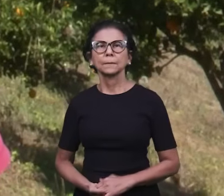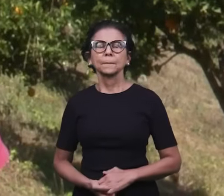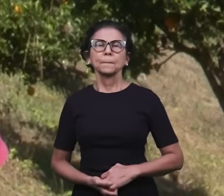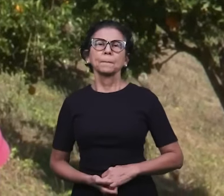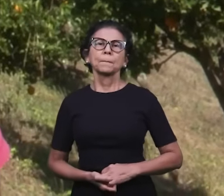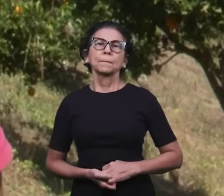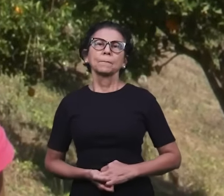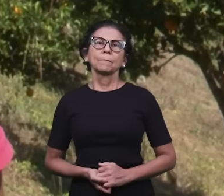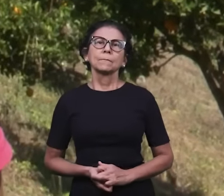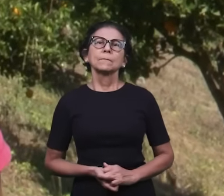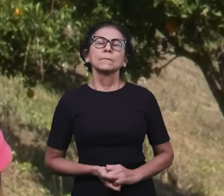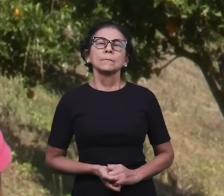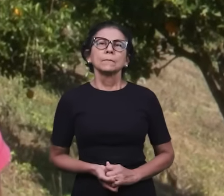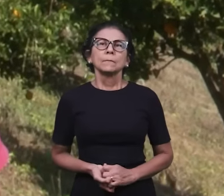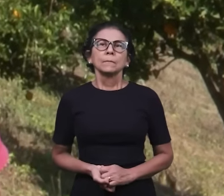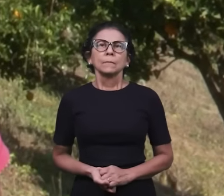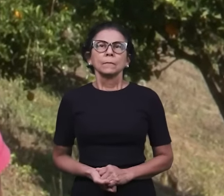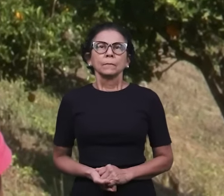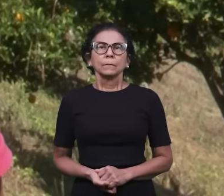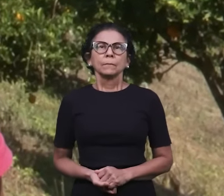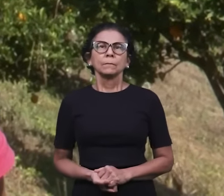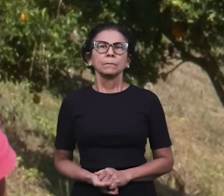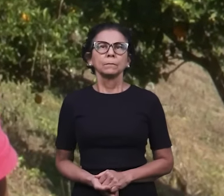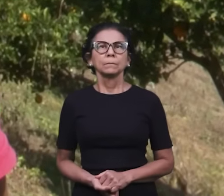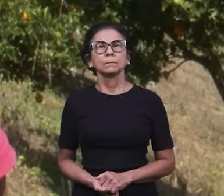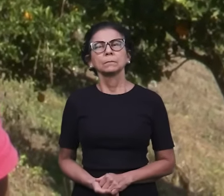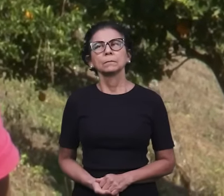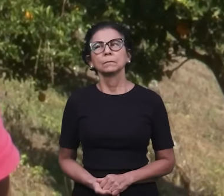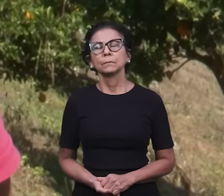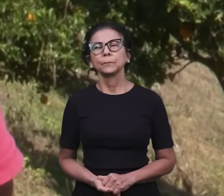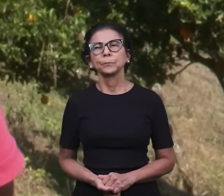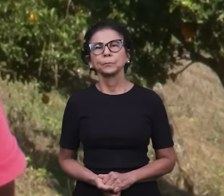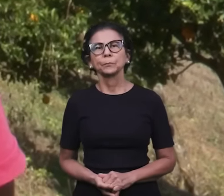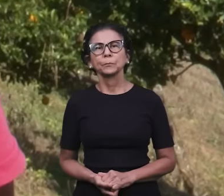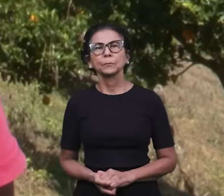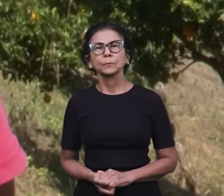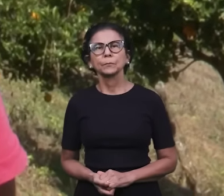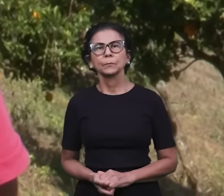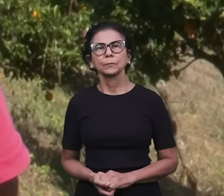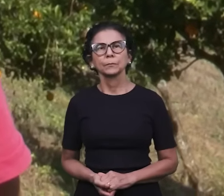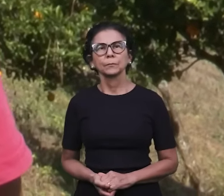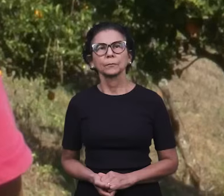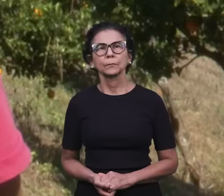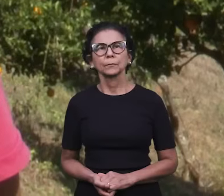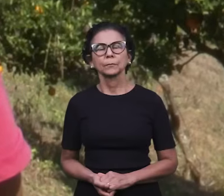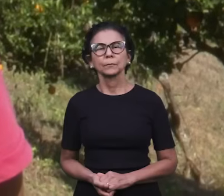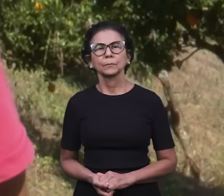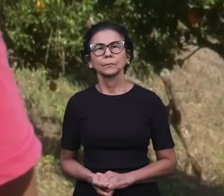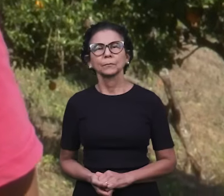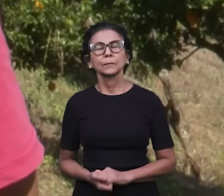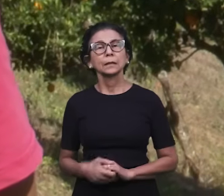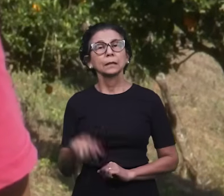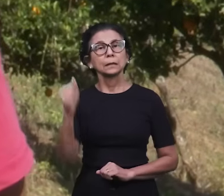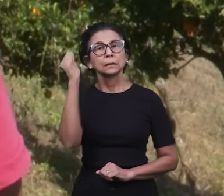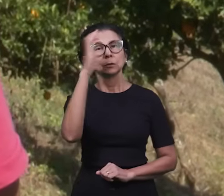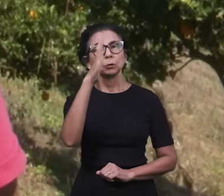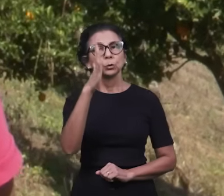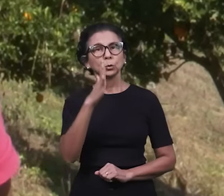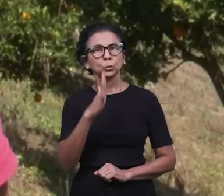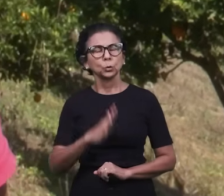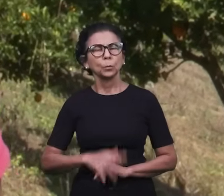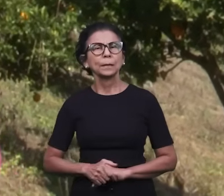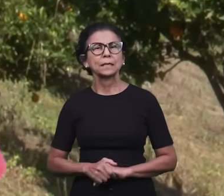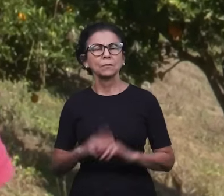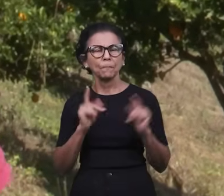também, então isso interferiu também na doença, na alternária, que ela ataca, dá as pintas,